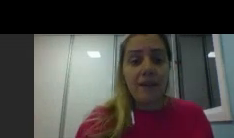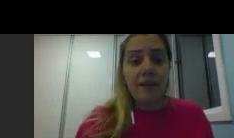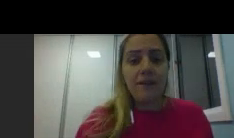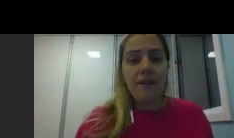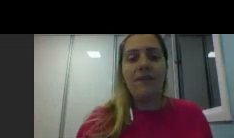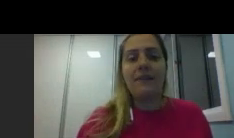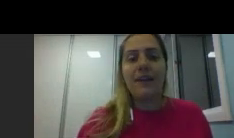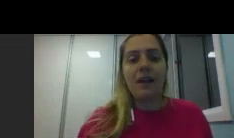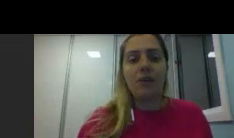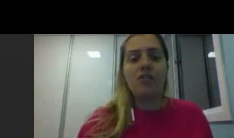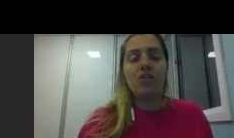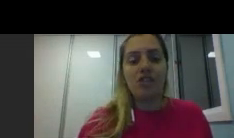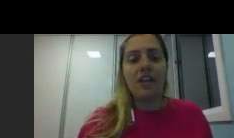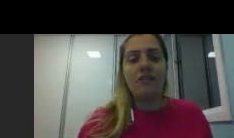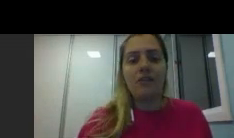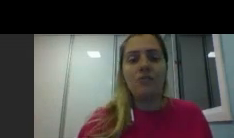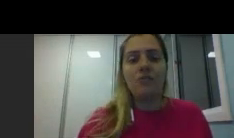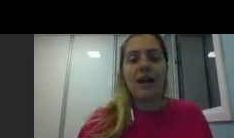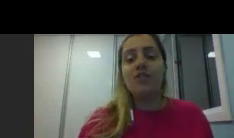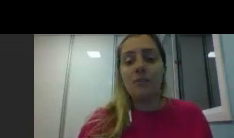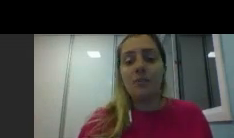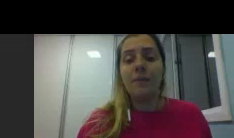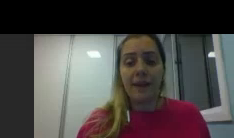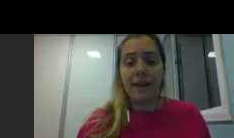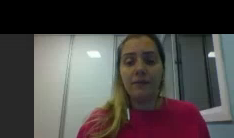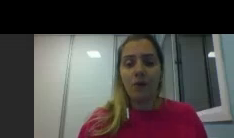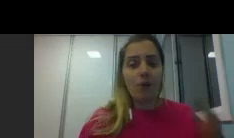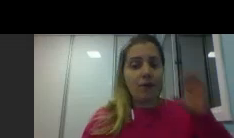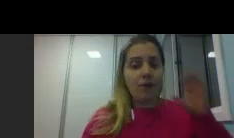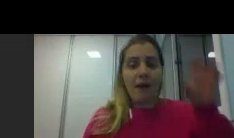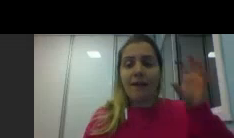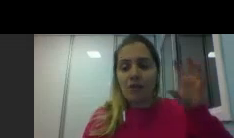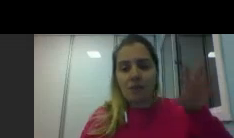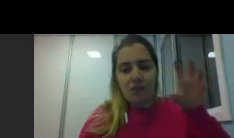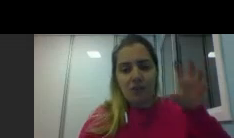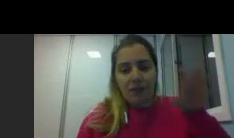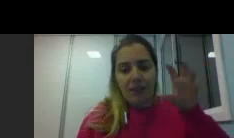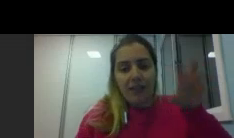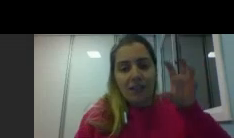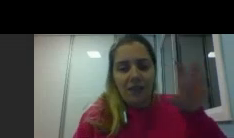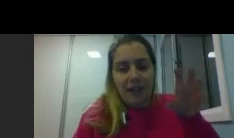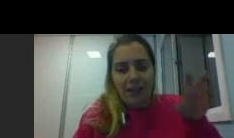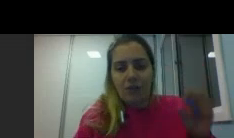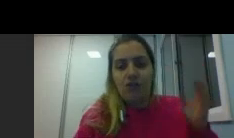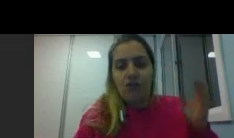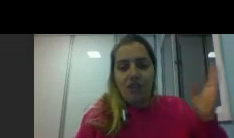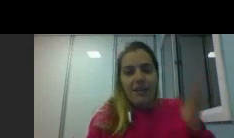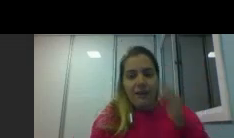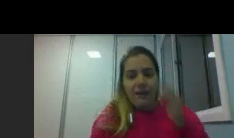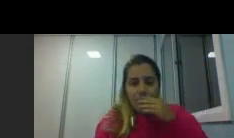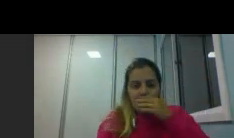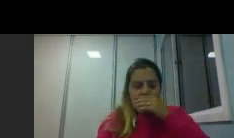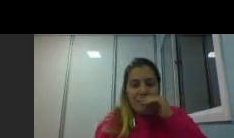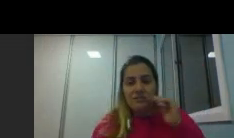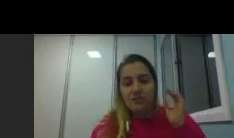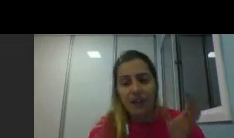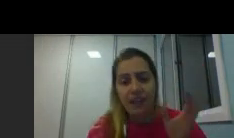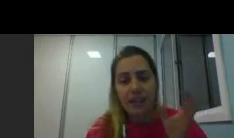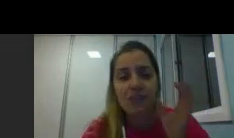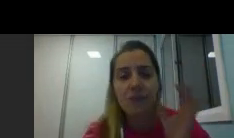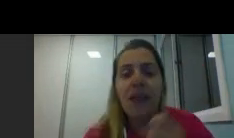indivíduo B, ele vai ter aglutinogênio na sua hemácia tipo B. Então, é um formato de proteína diferente, é um gene que vai